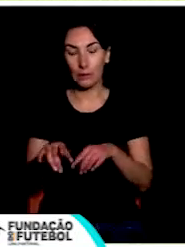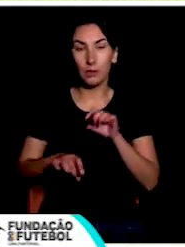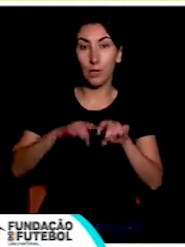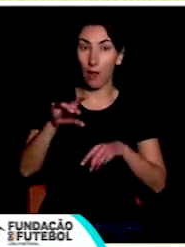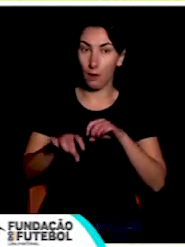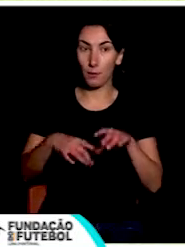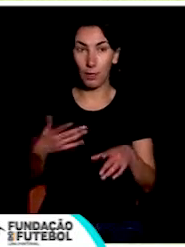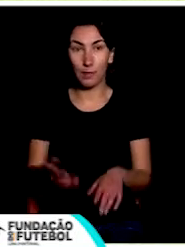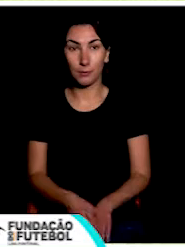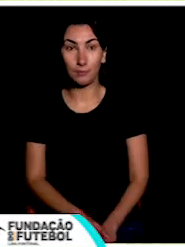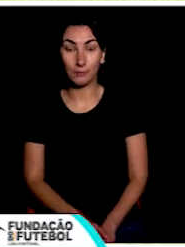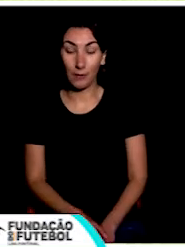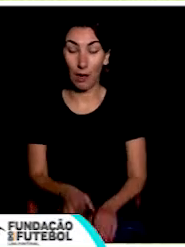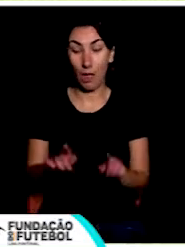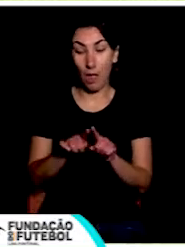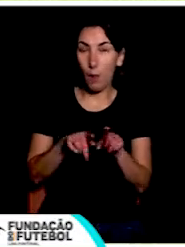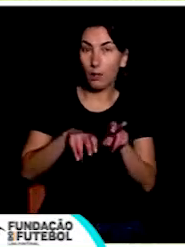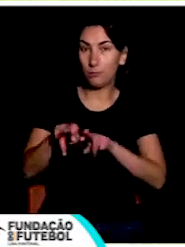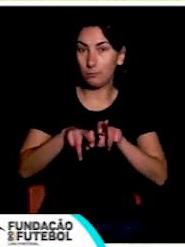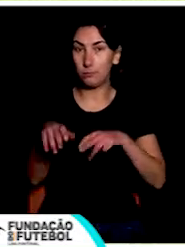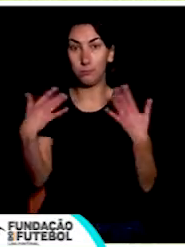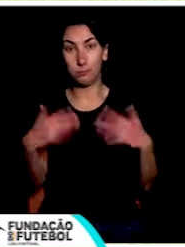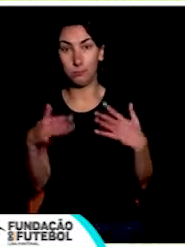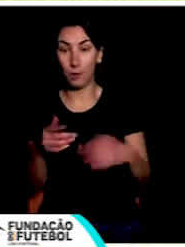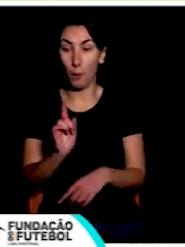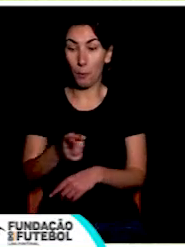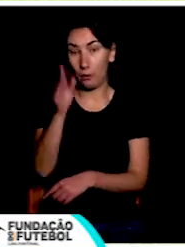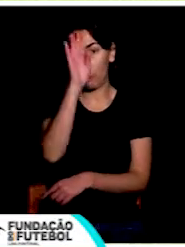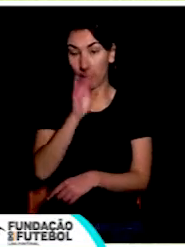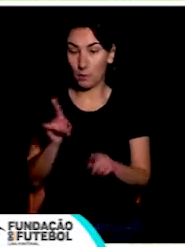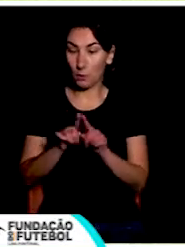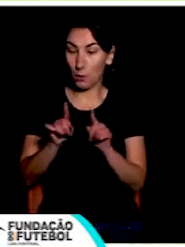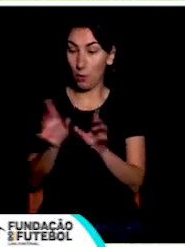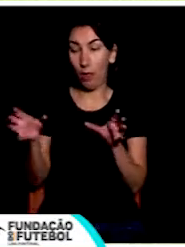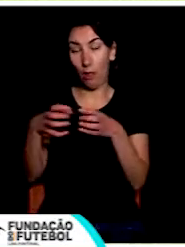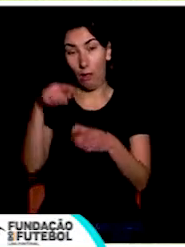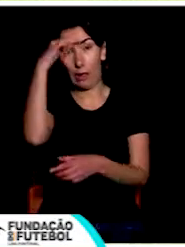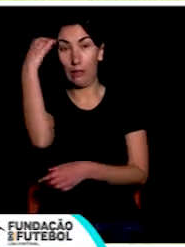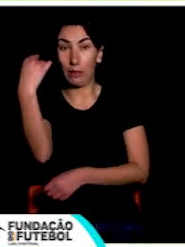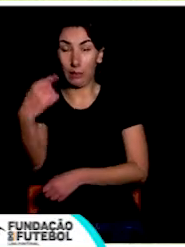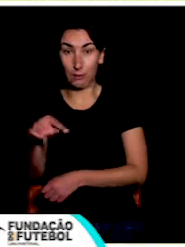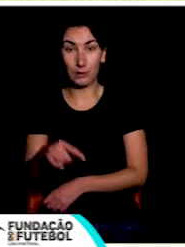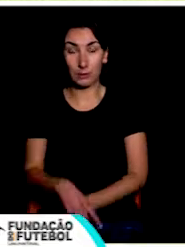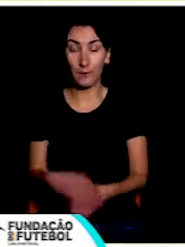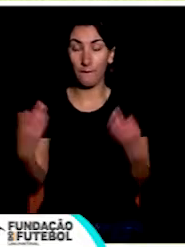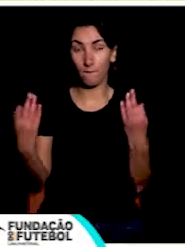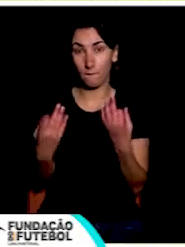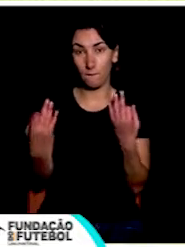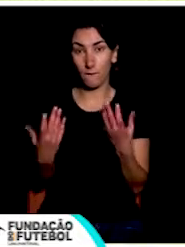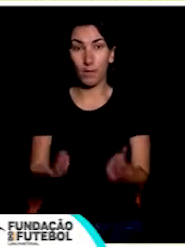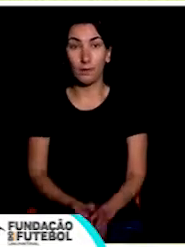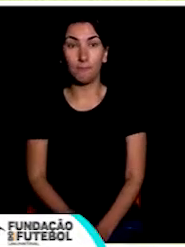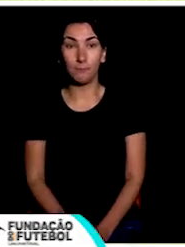neste campeonato que é, por si só, bastante competitivo. Por isso, sabemos que vamos encontrar um adversário difícil,